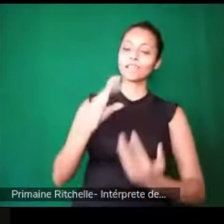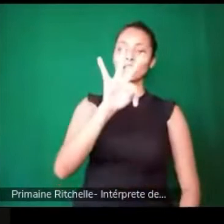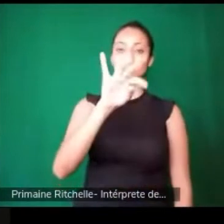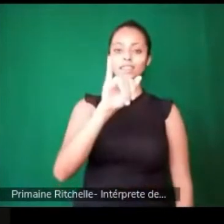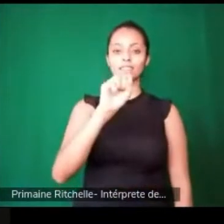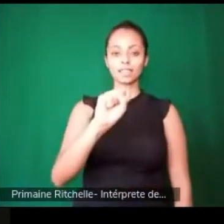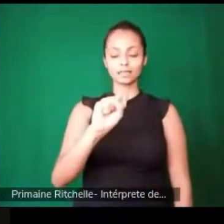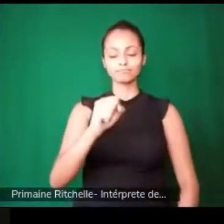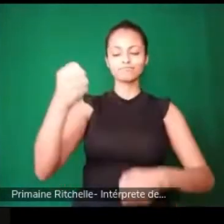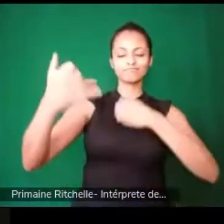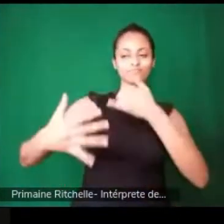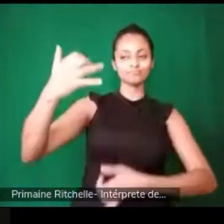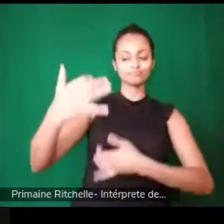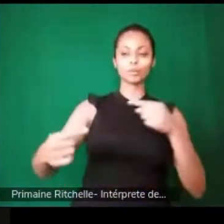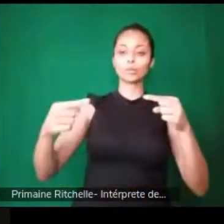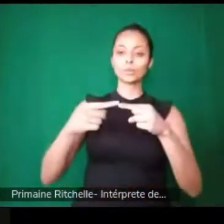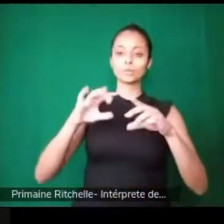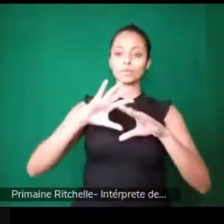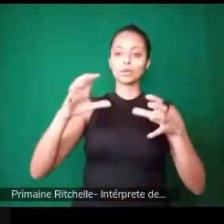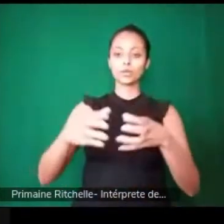específicas da Comissão 2 de Cuidado com os Servidores.